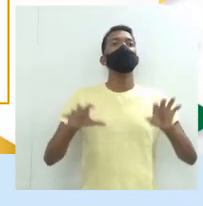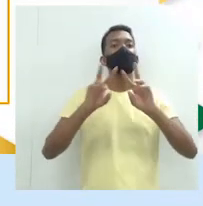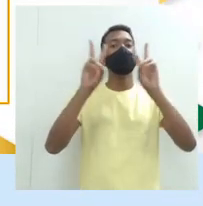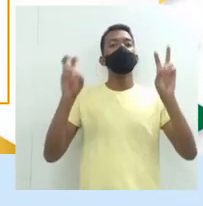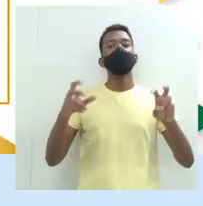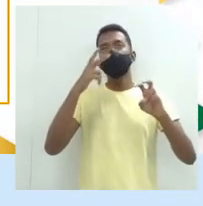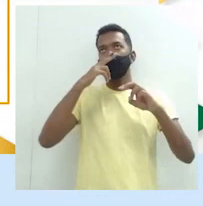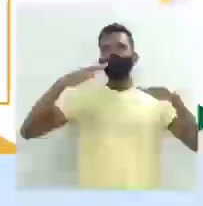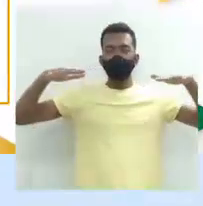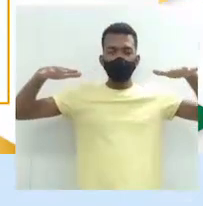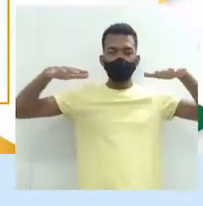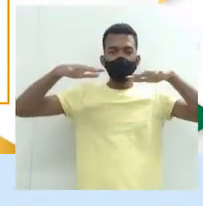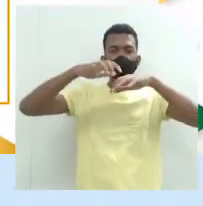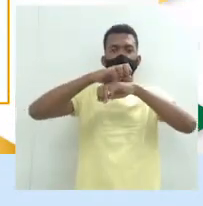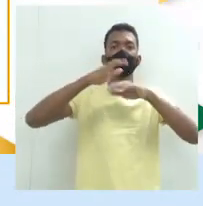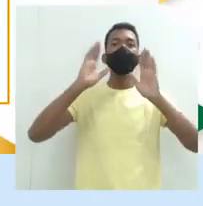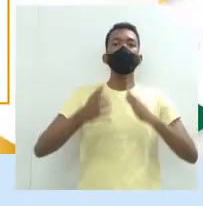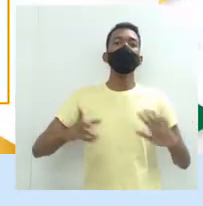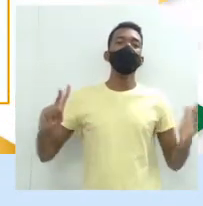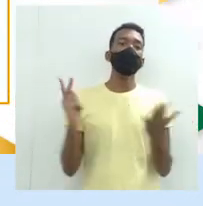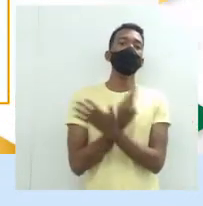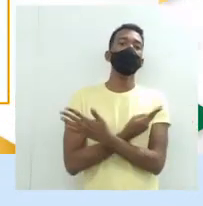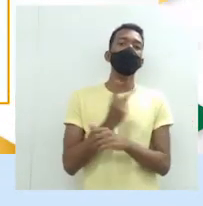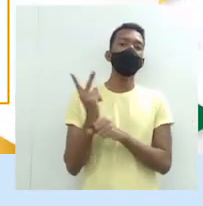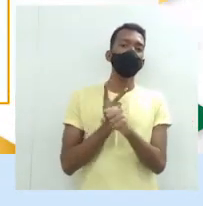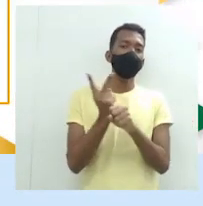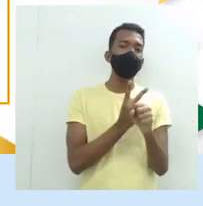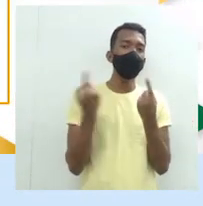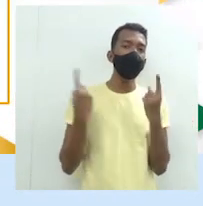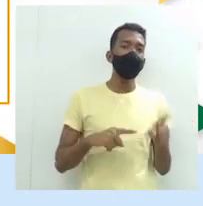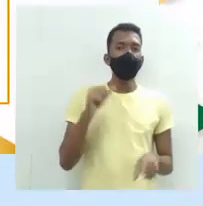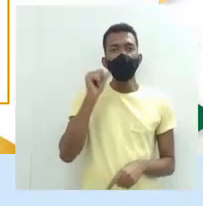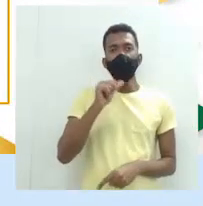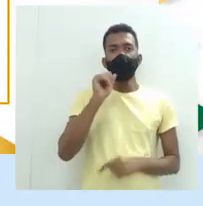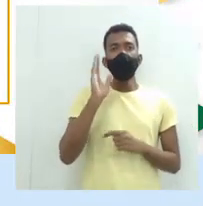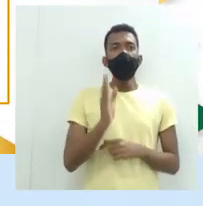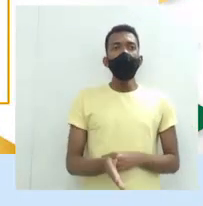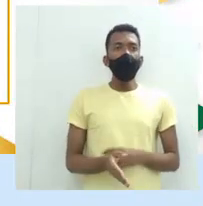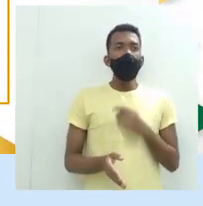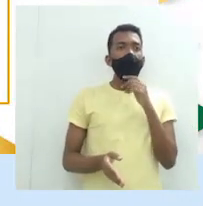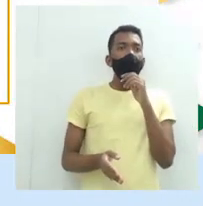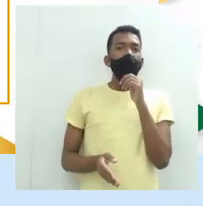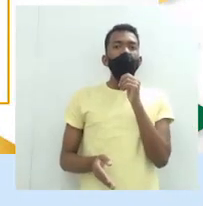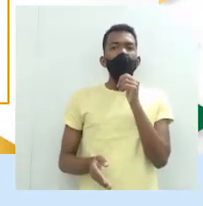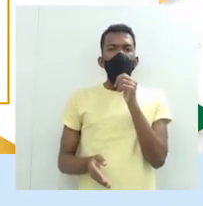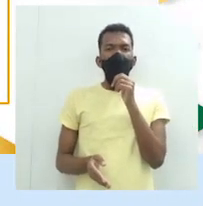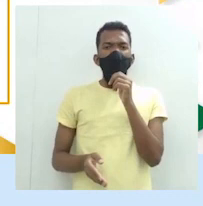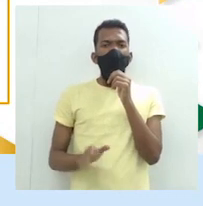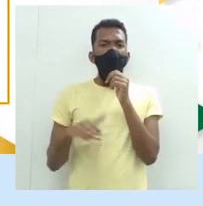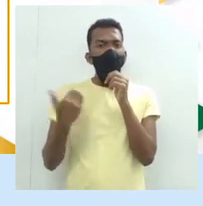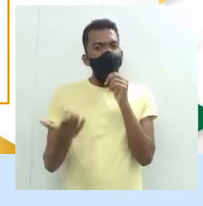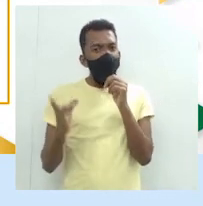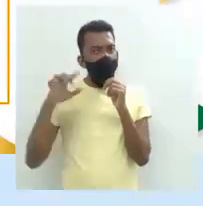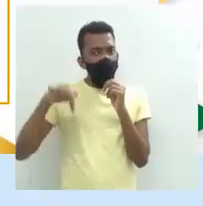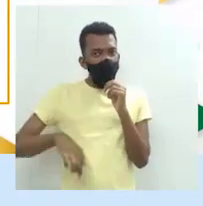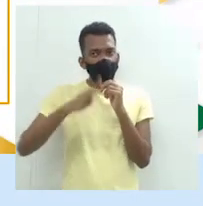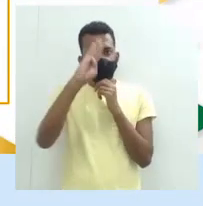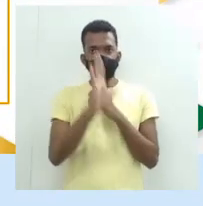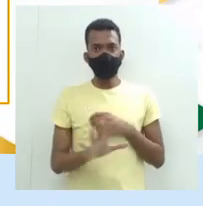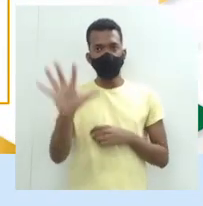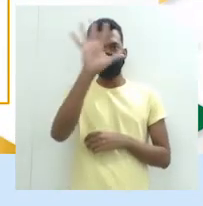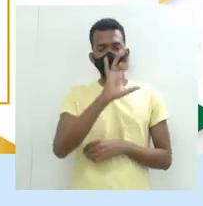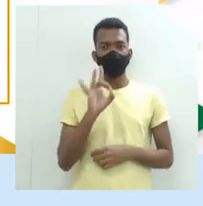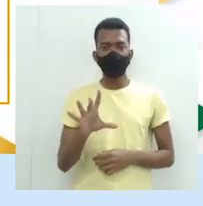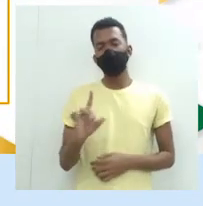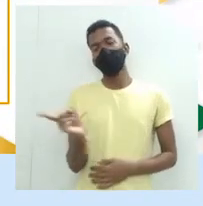sombra, né? Que é o aumento da violência contra as mulheres. Isso não é só no Brasil, por exemplo,